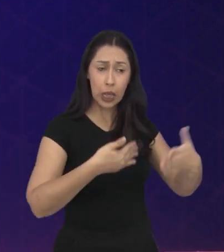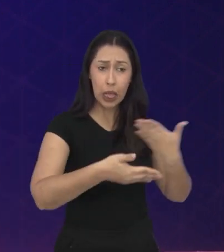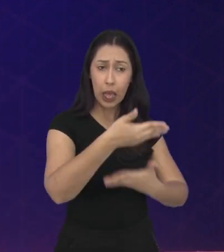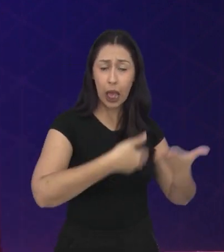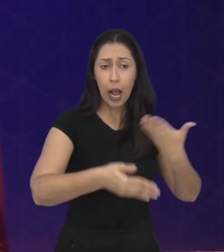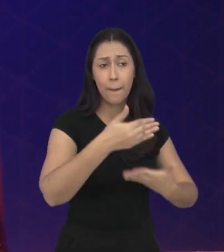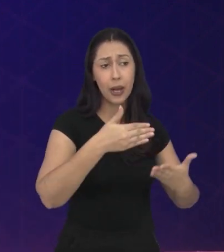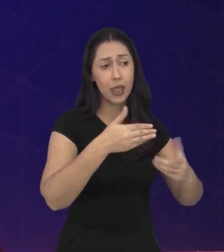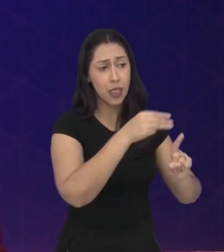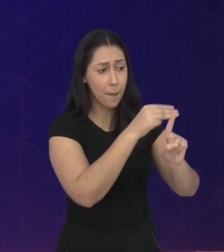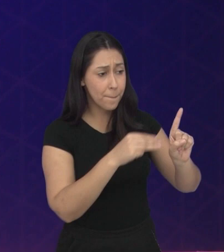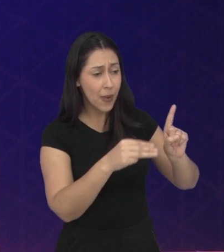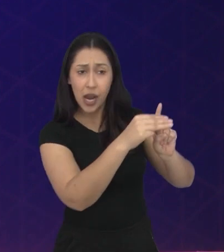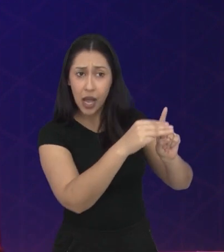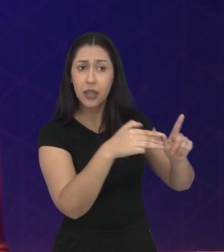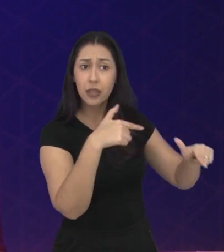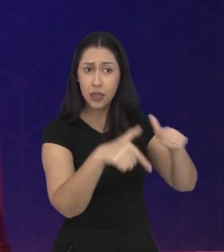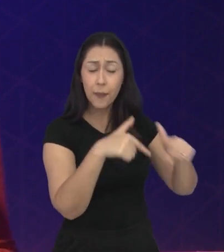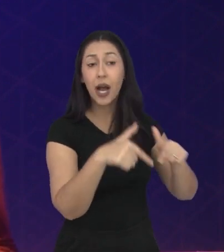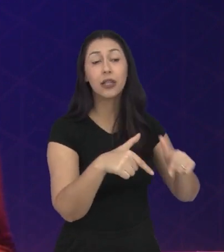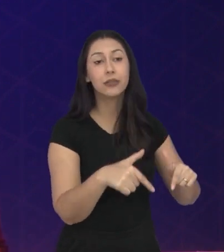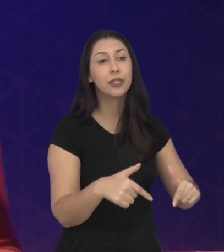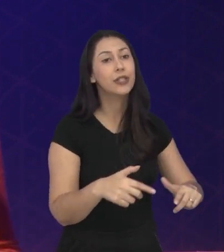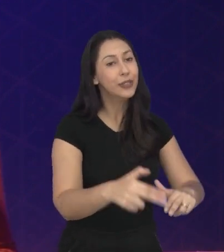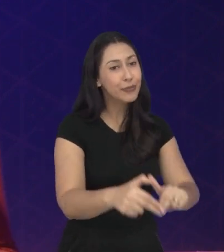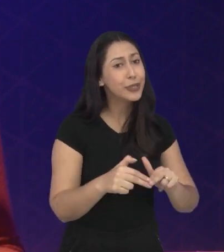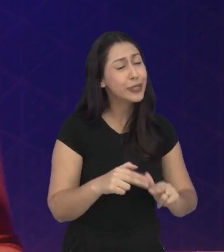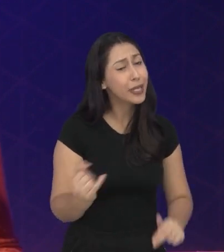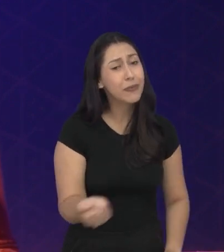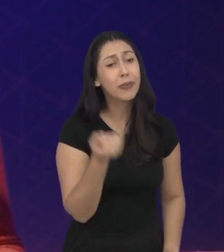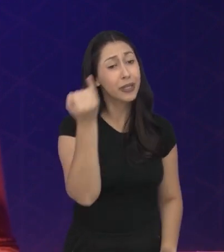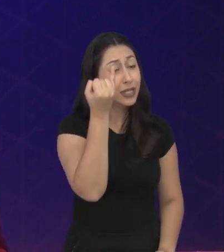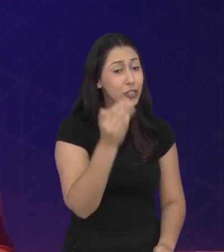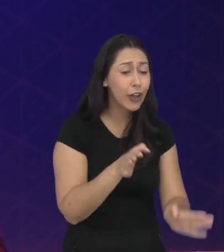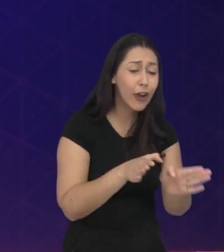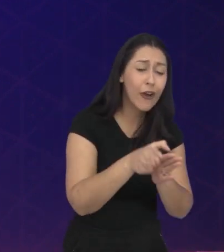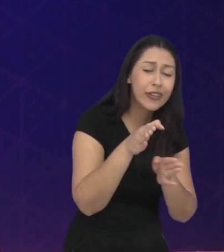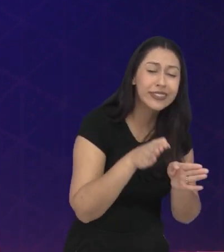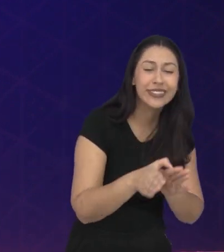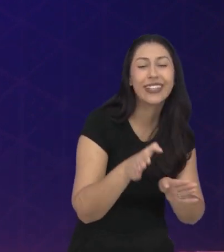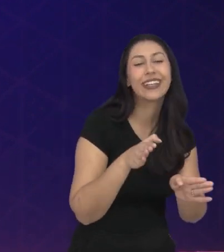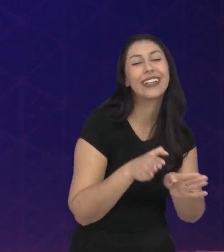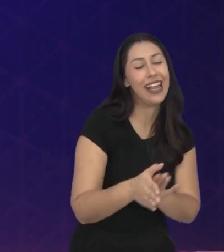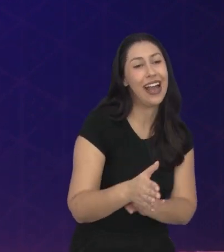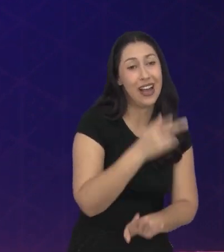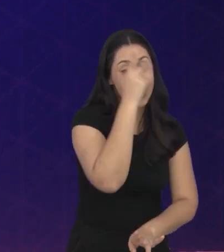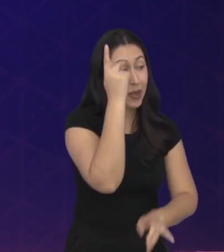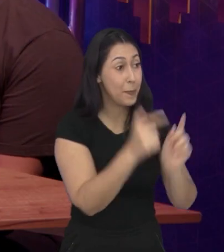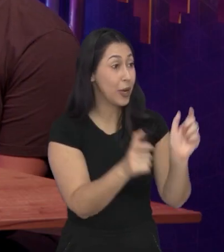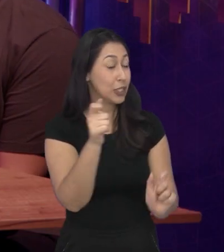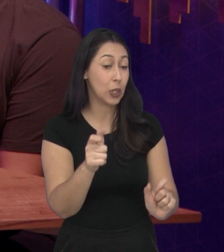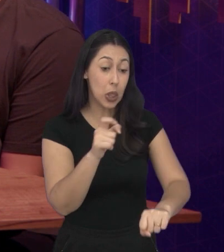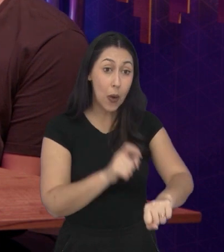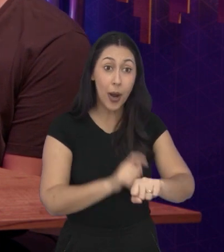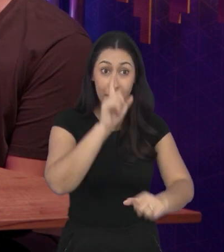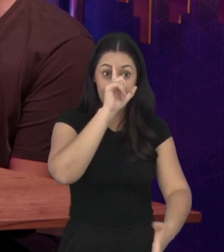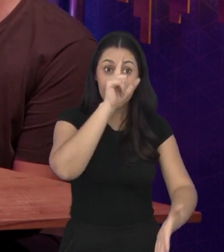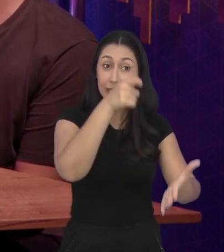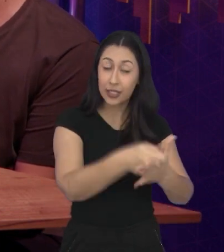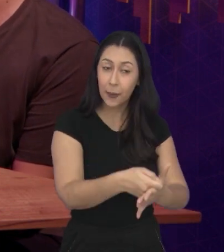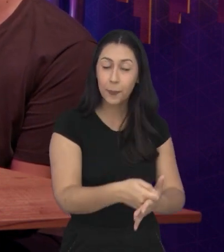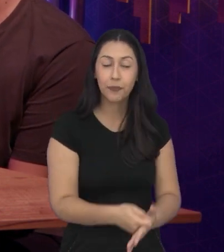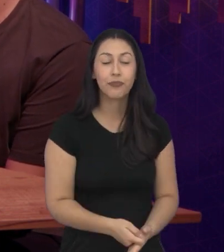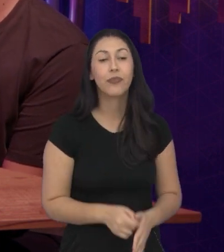Então, tem essa lei aí bem importante que quer, então, que prevê, né, orientar os alunos nesse momento de